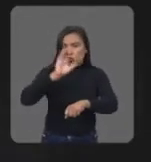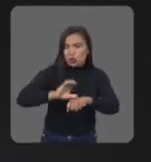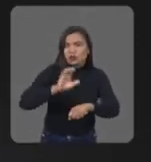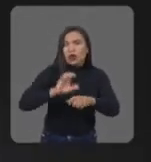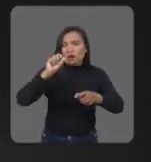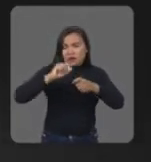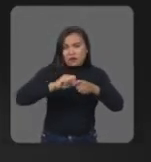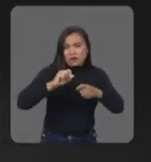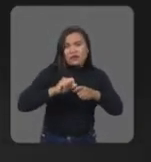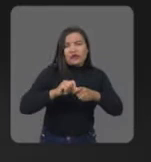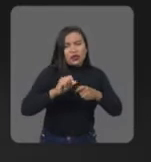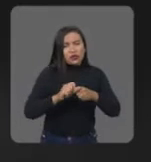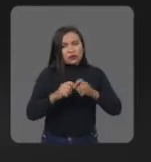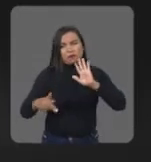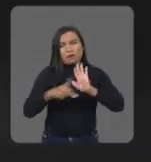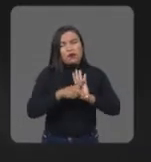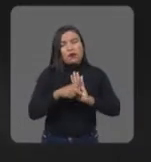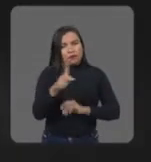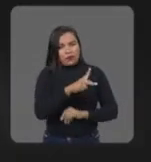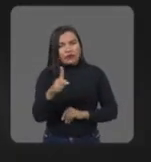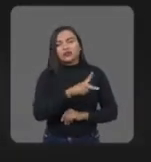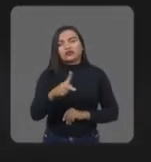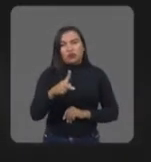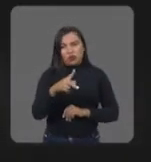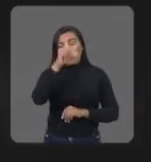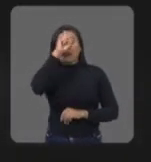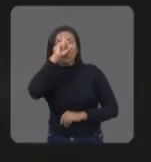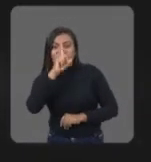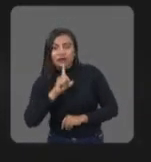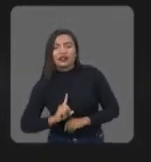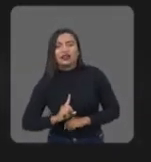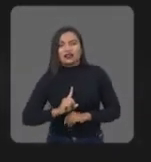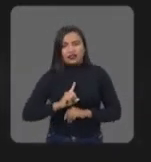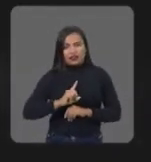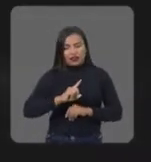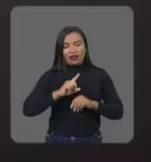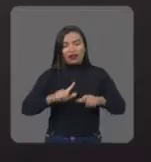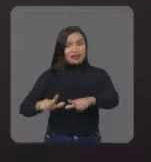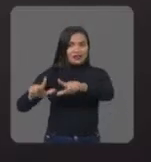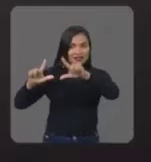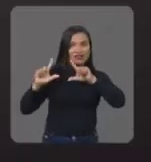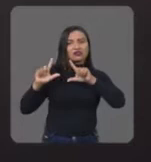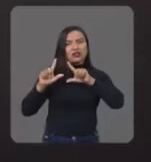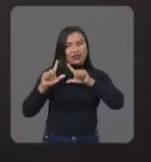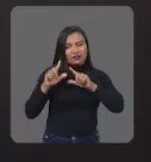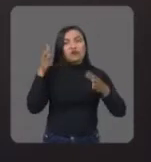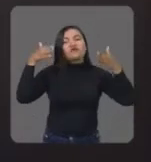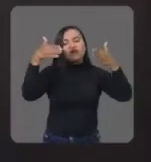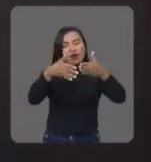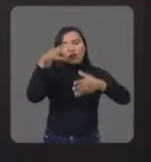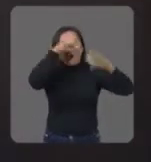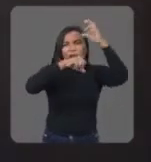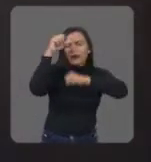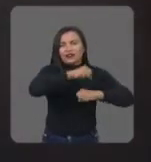professores, gratuitos e com certificação, com foco na nova realidade que é aprender,